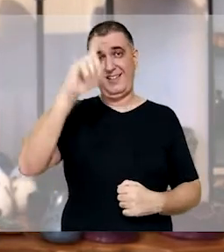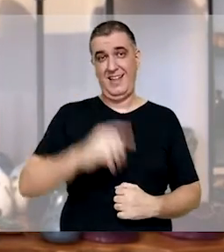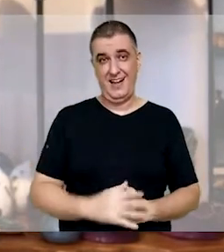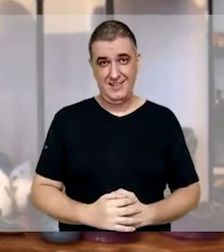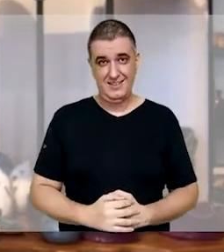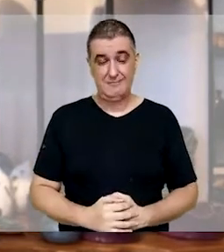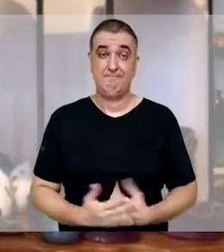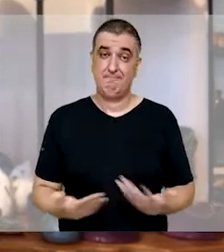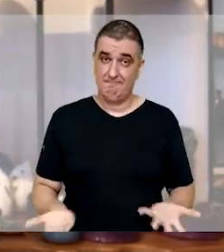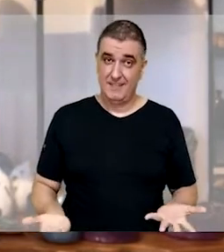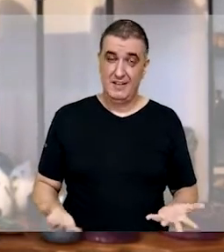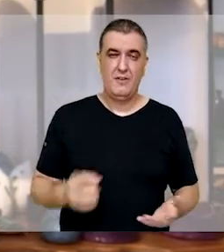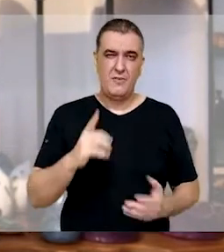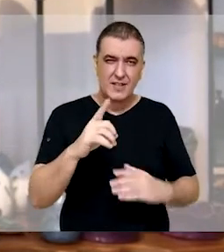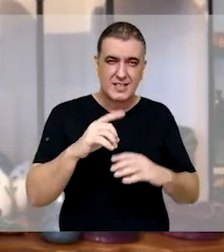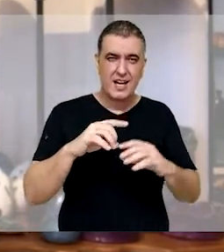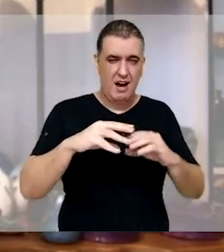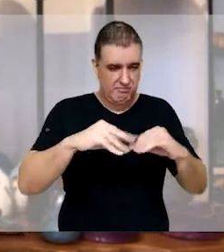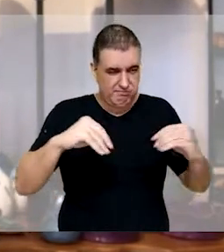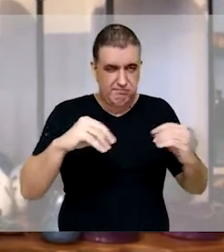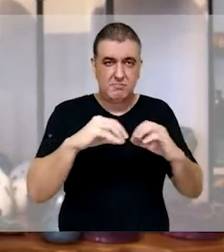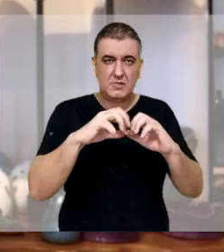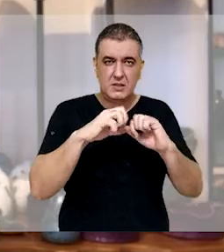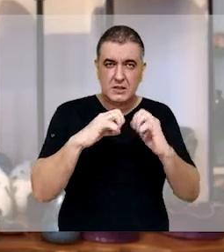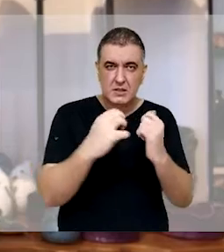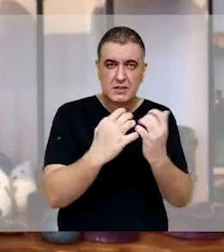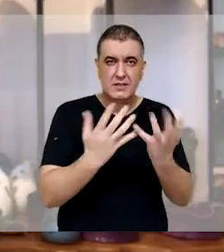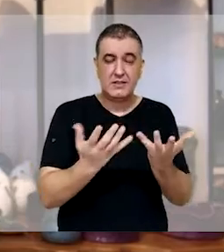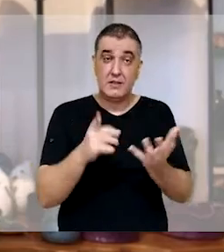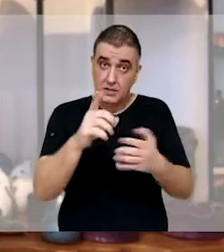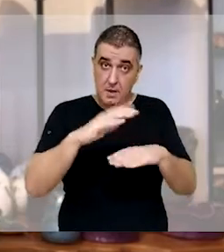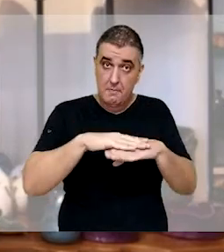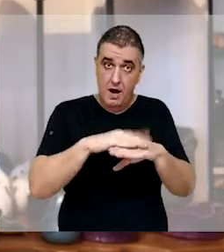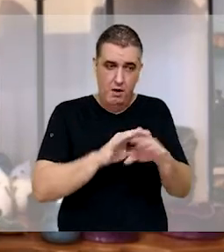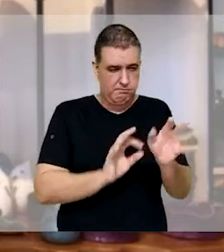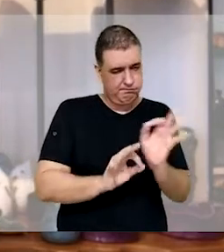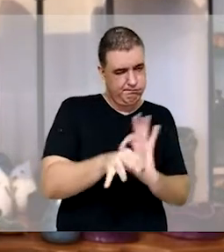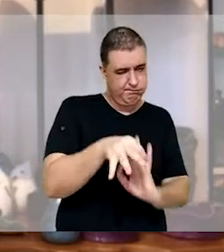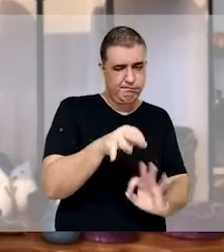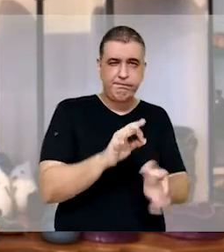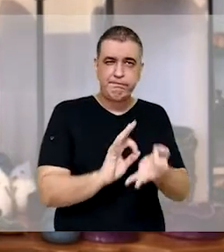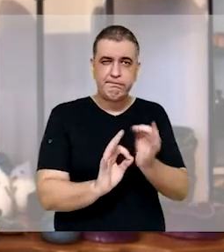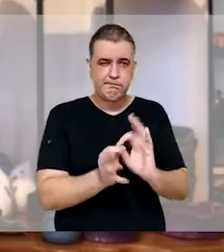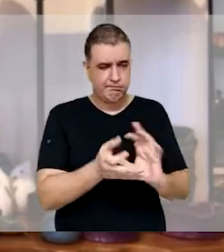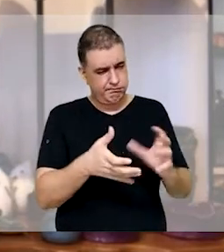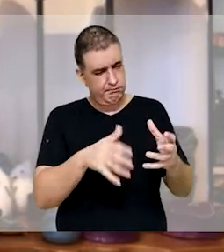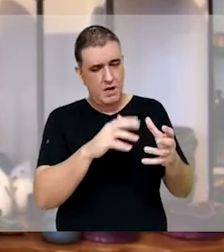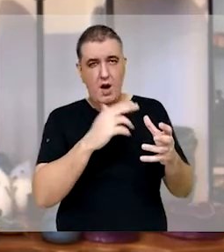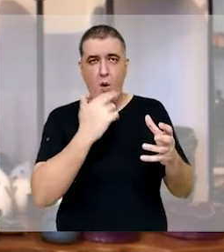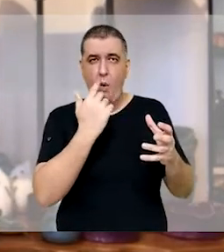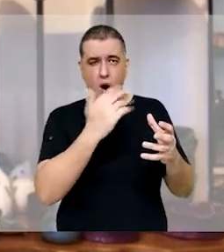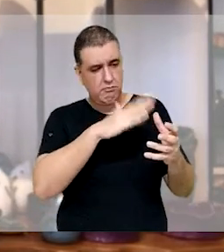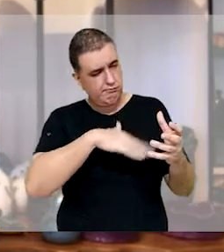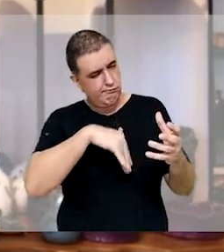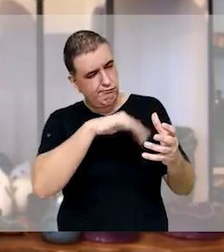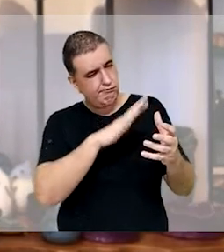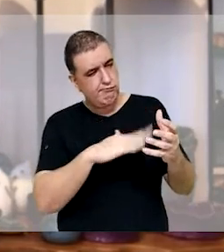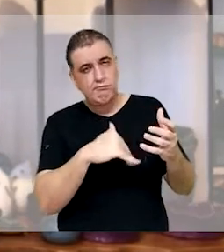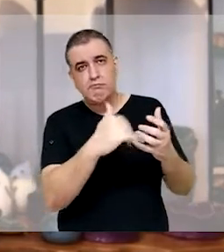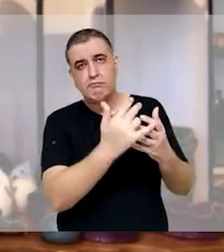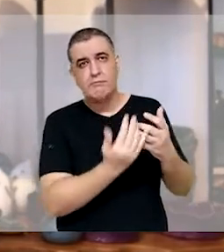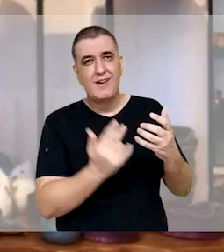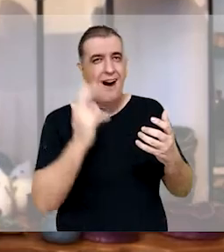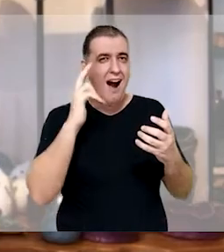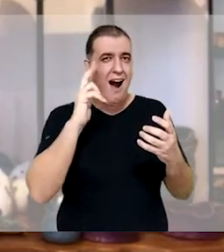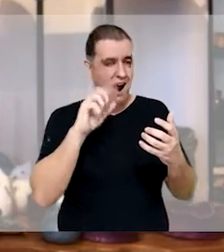que você fez. É muito interessante você pegar essa massa amorfa, essa argila toda, dar um molde, dar uma cor,